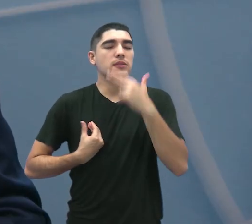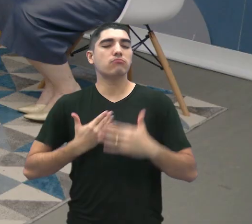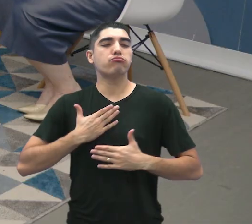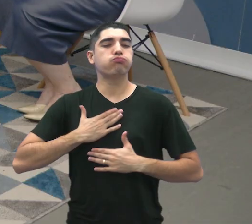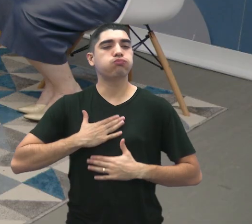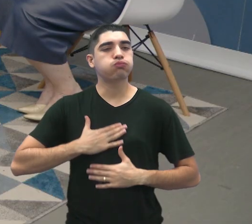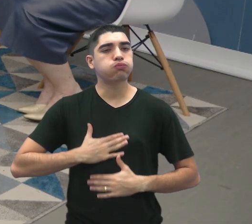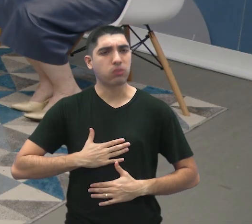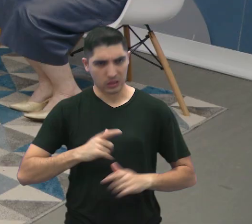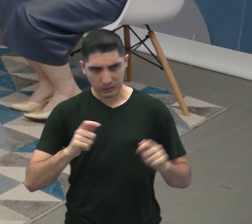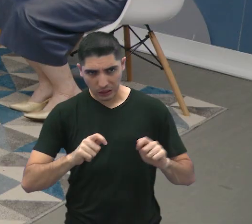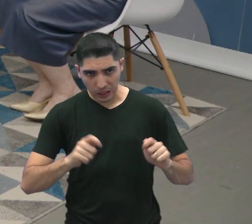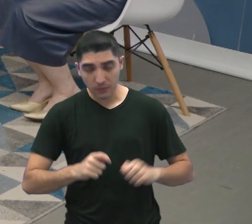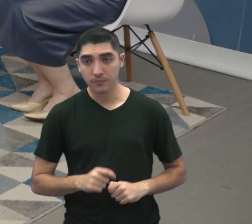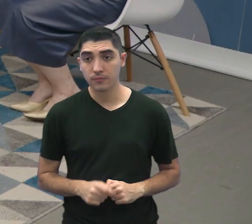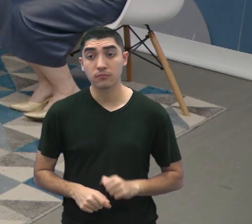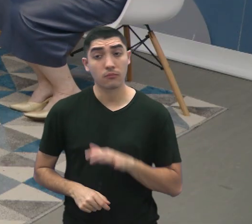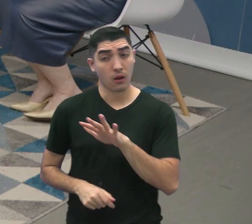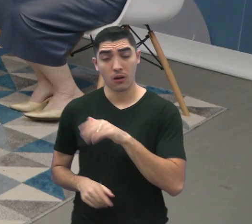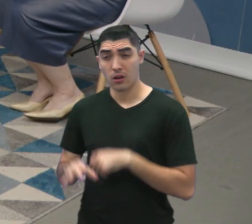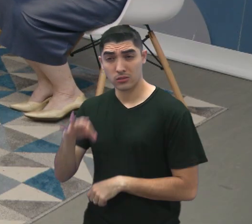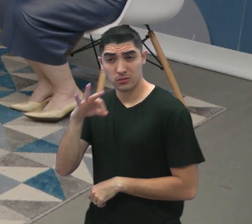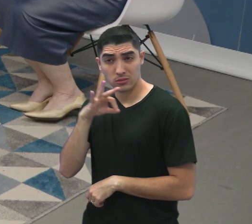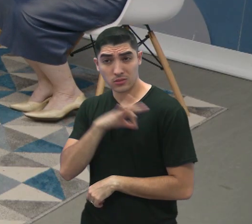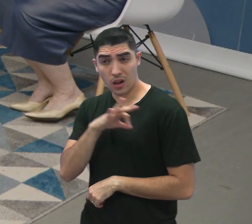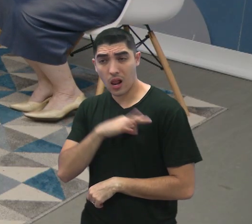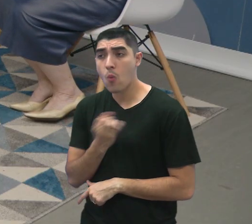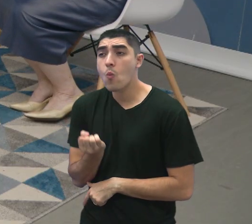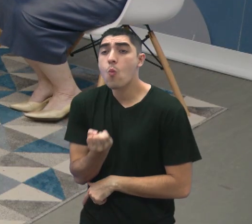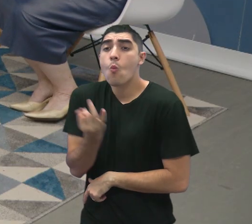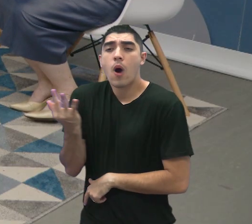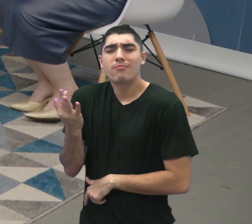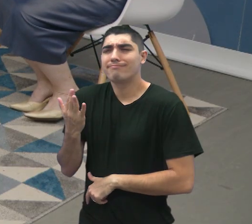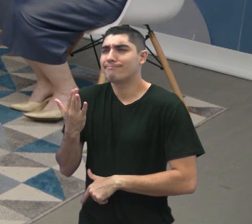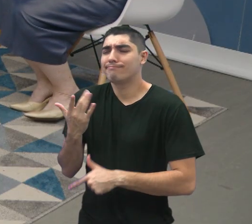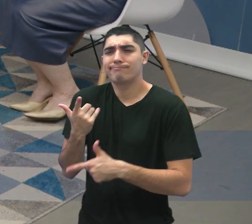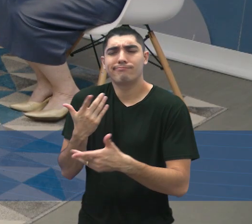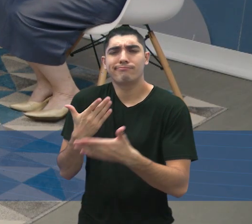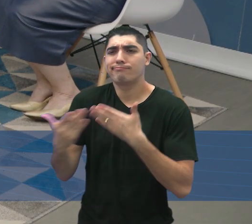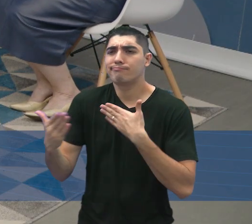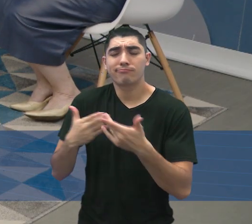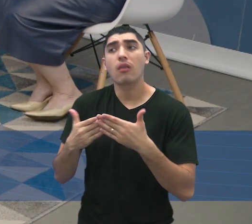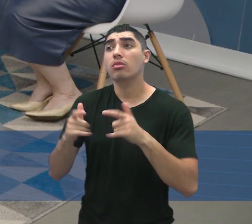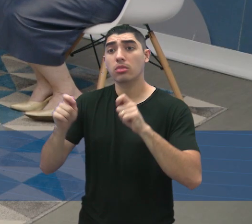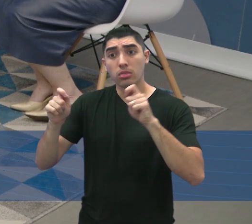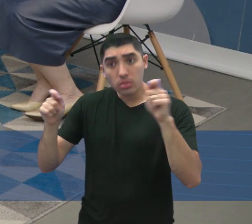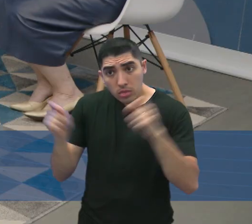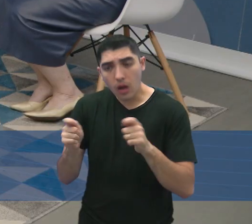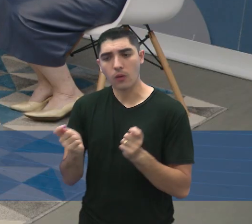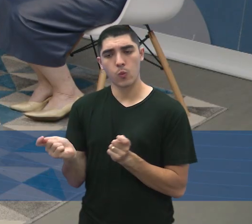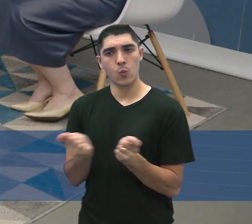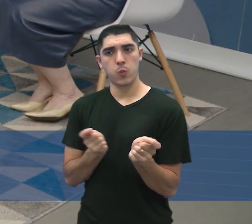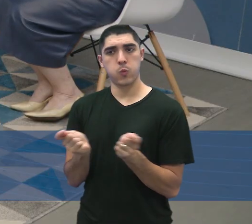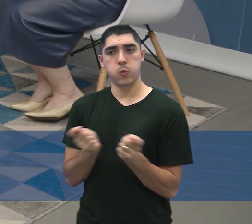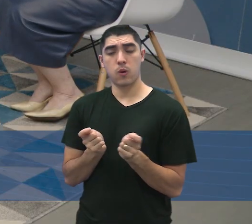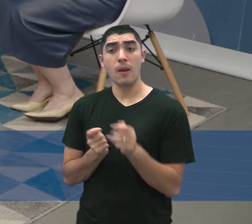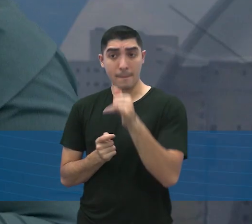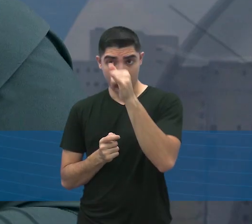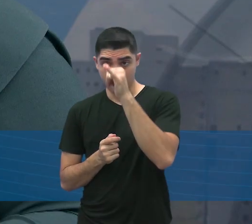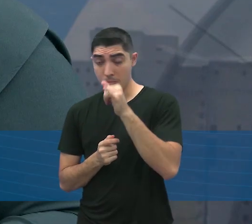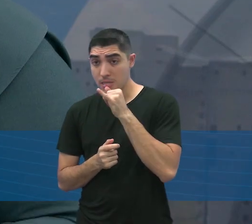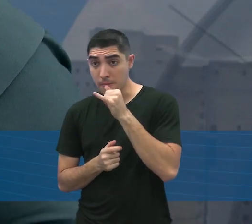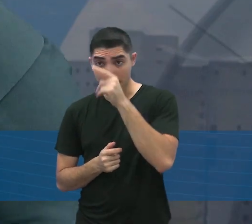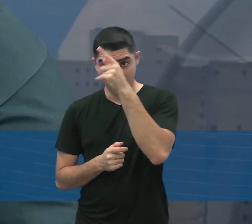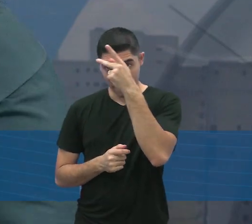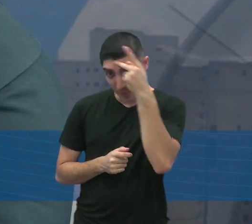do mês? Olha, independente do valor da renda, a gente precisa ter organização financeira. E quem ganha menos